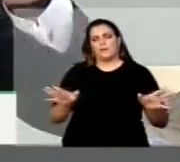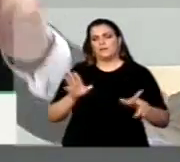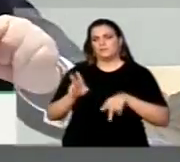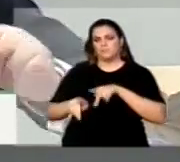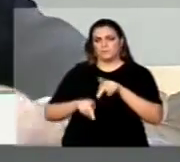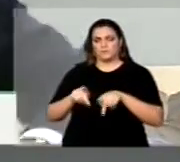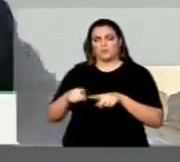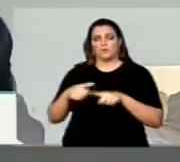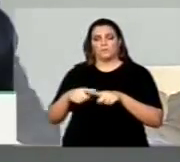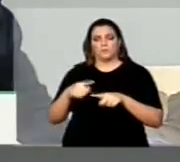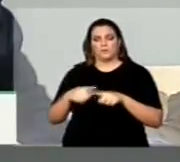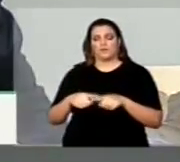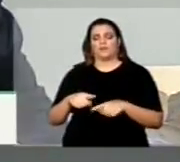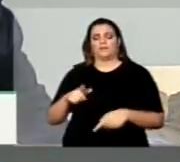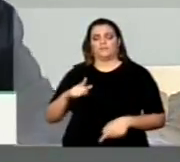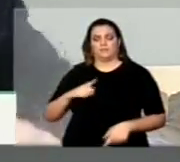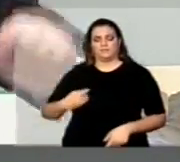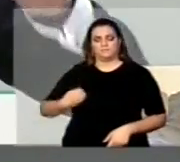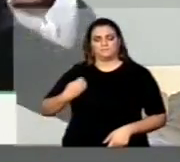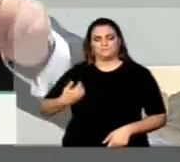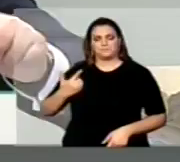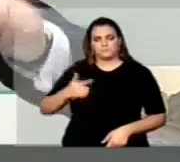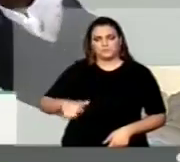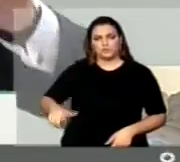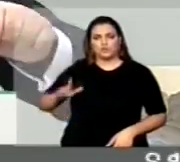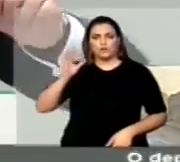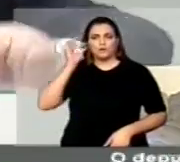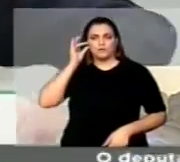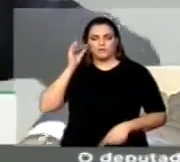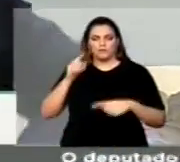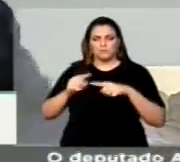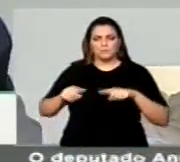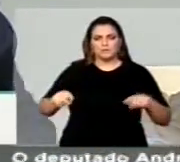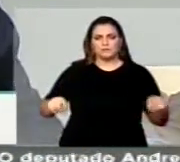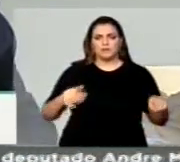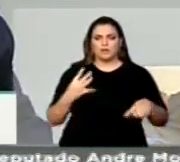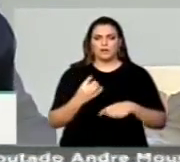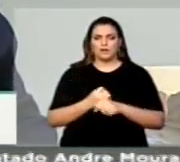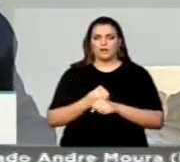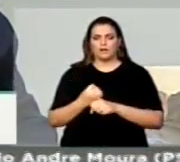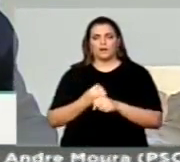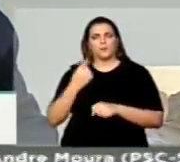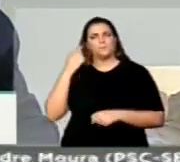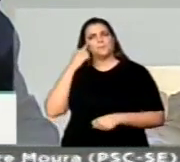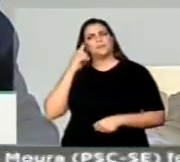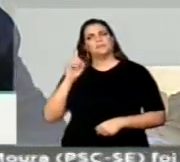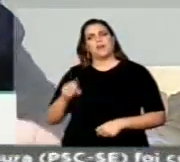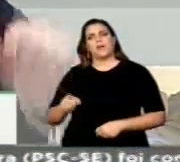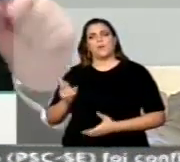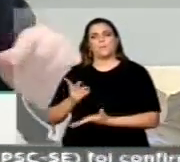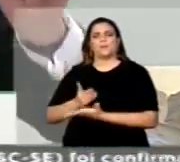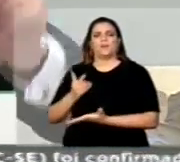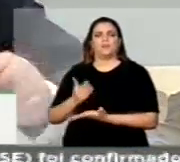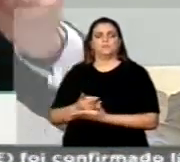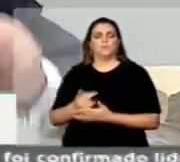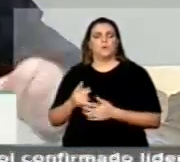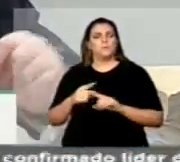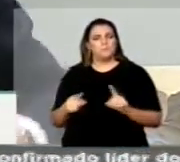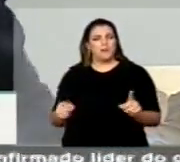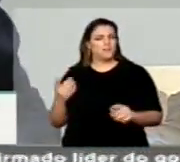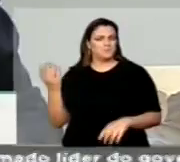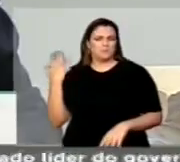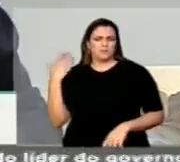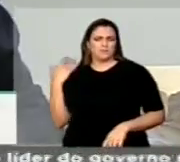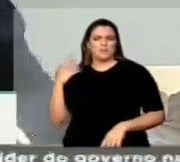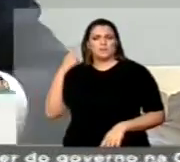depois do advento da reeleição, se poderia se considerar que o mandato tinha continuidade. Mas antes se tratava-se o